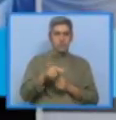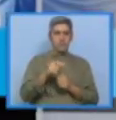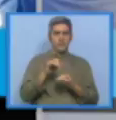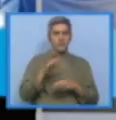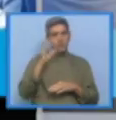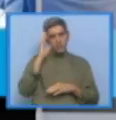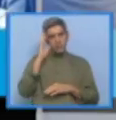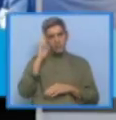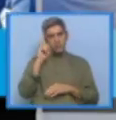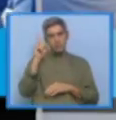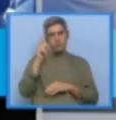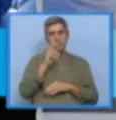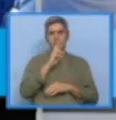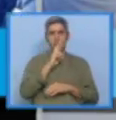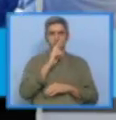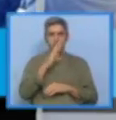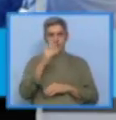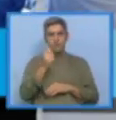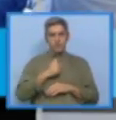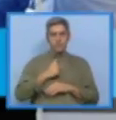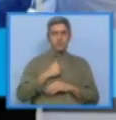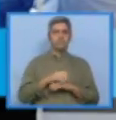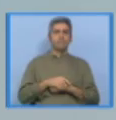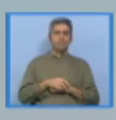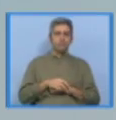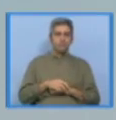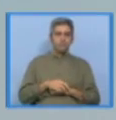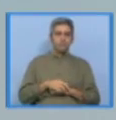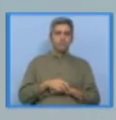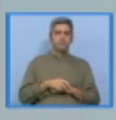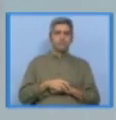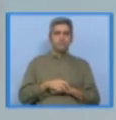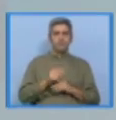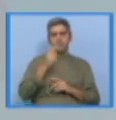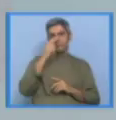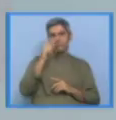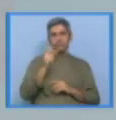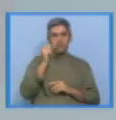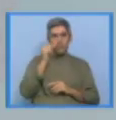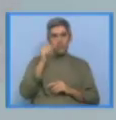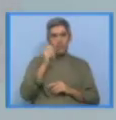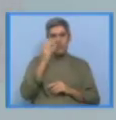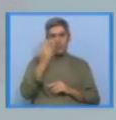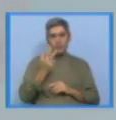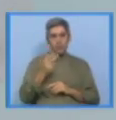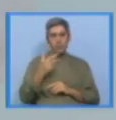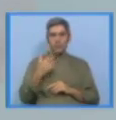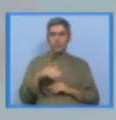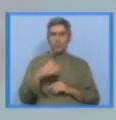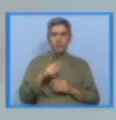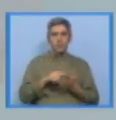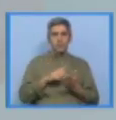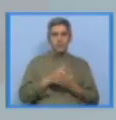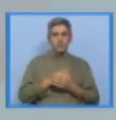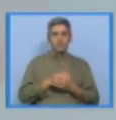de tarde em Fátima no próximo sábado. Tem sido um personagem, um homem, um ator que tem